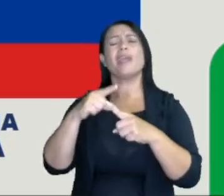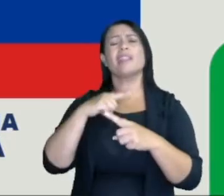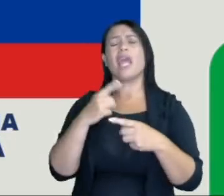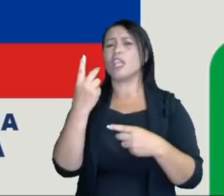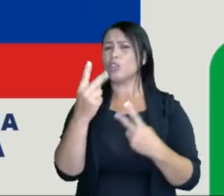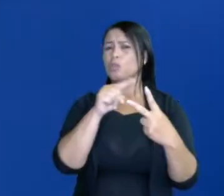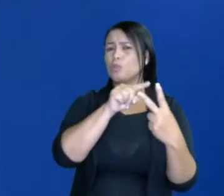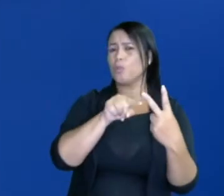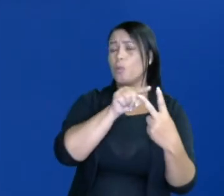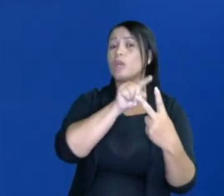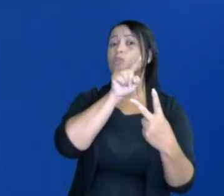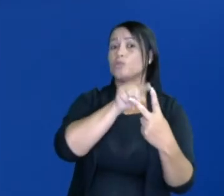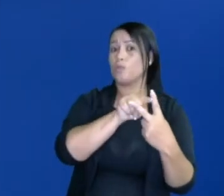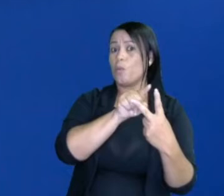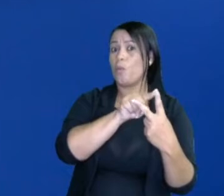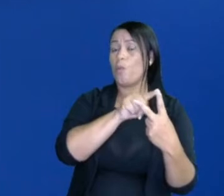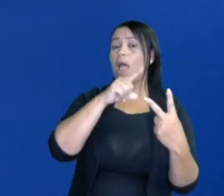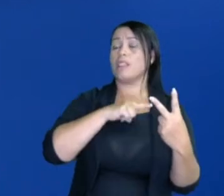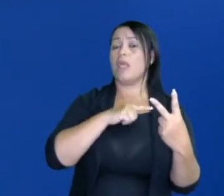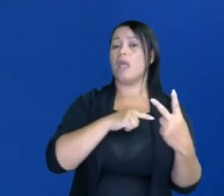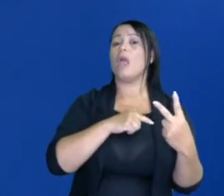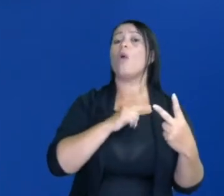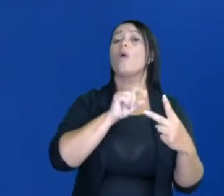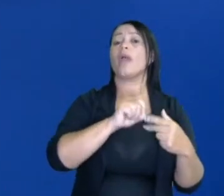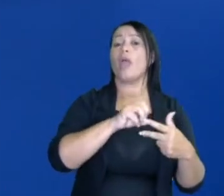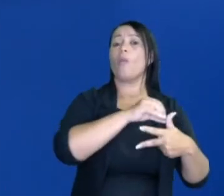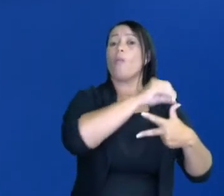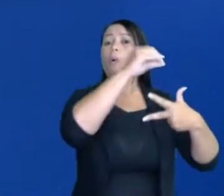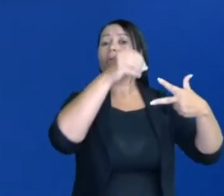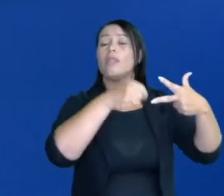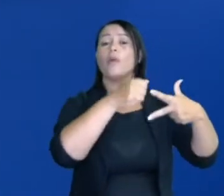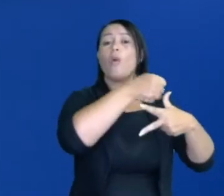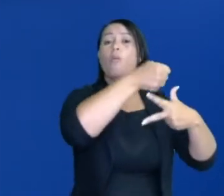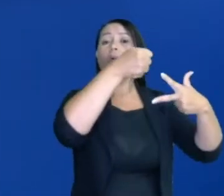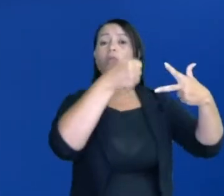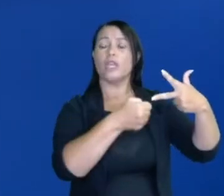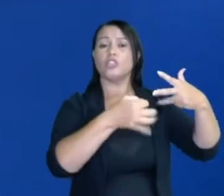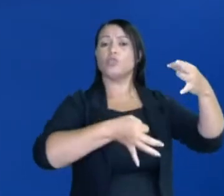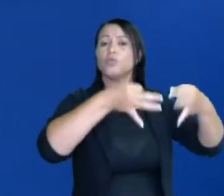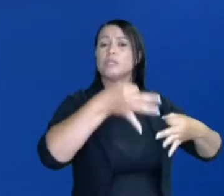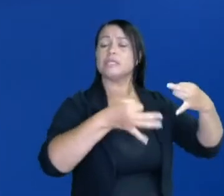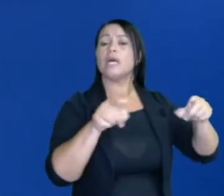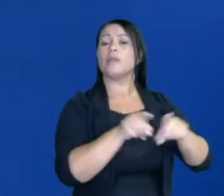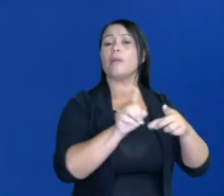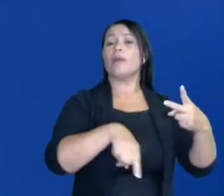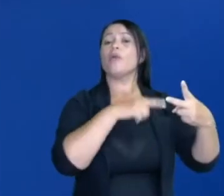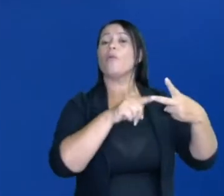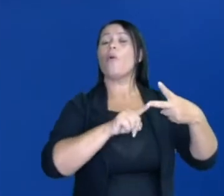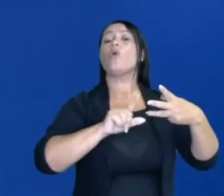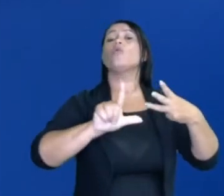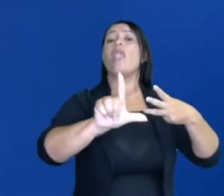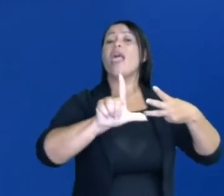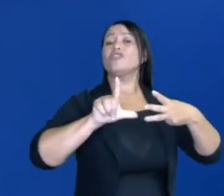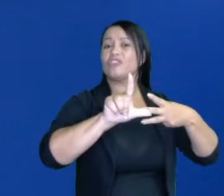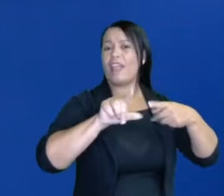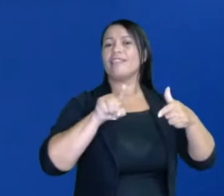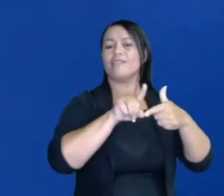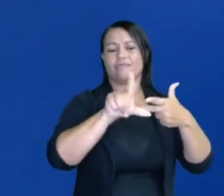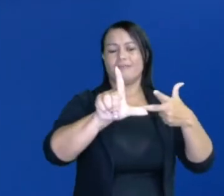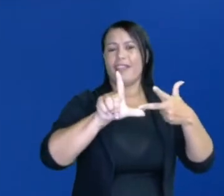onde fica o poder judiciário e a outra capital é onde fica o poder